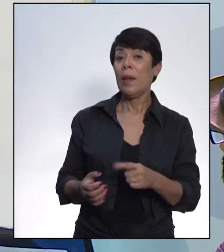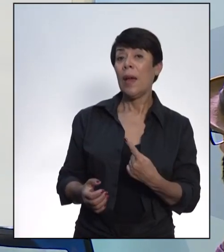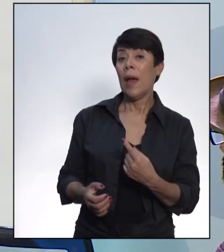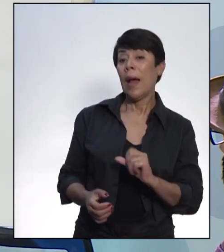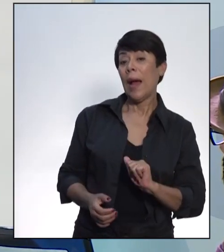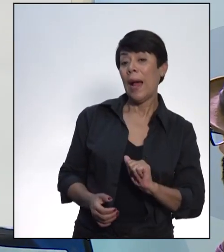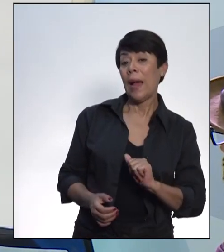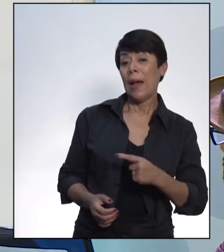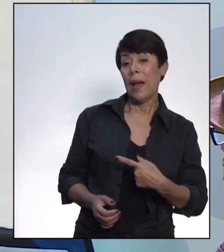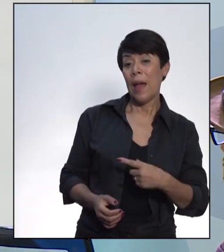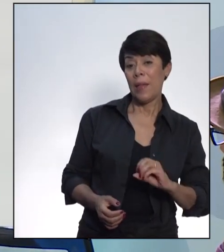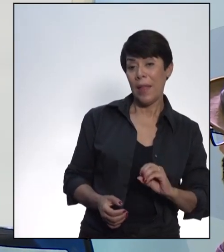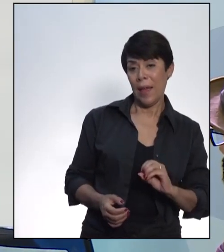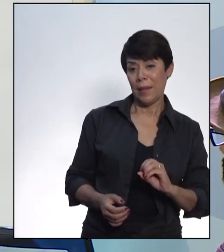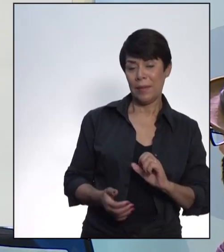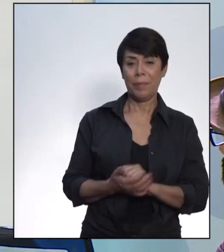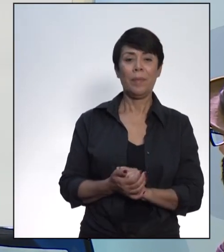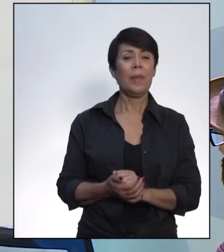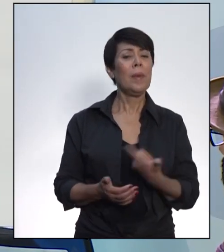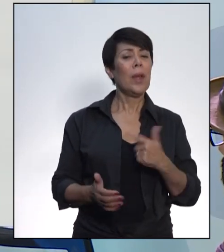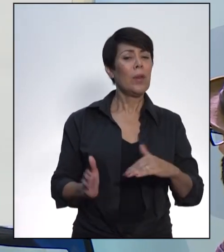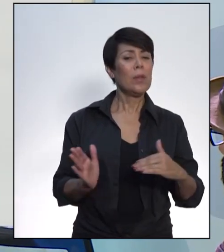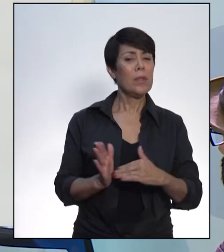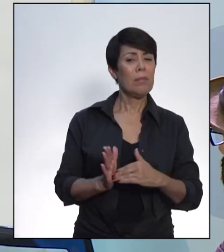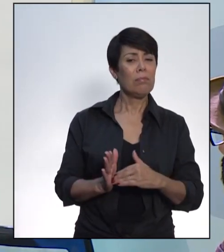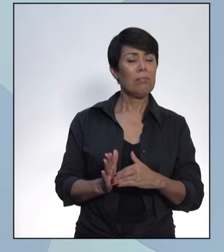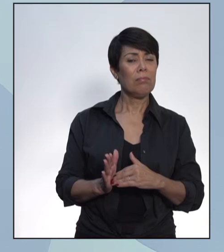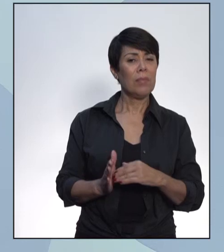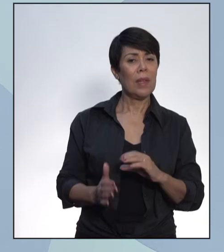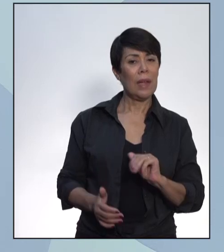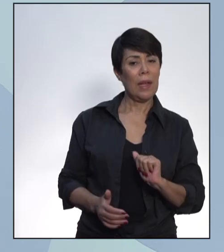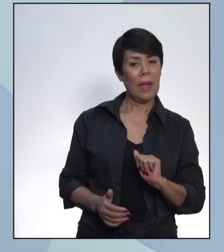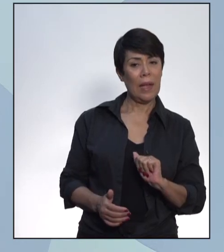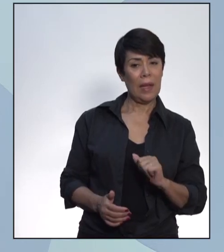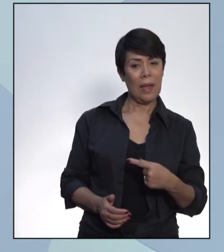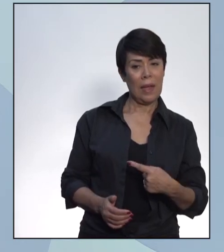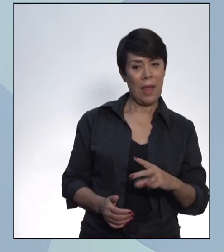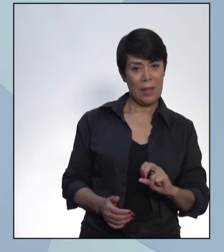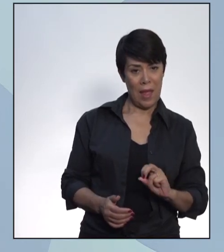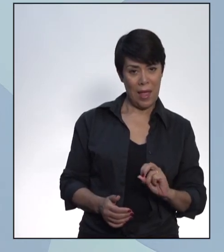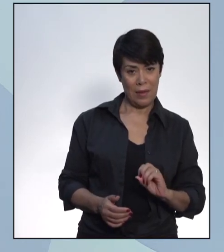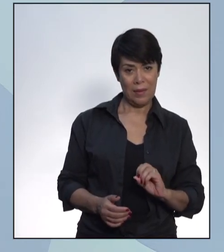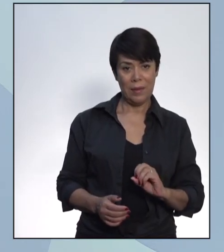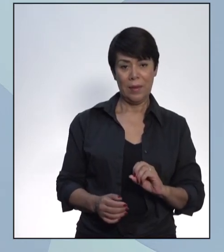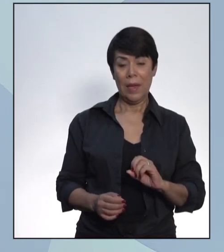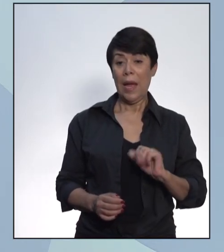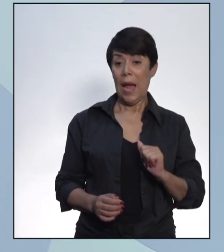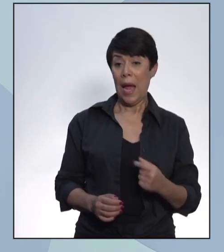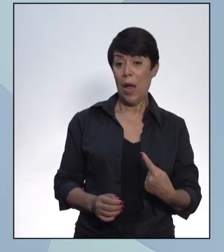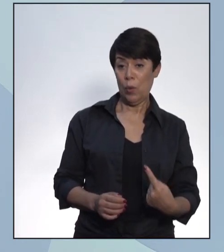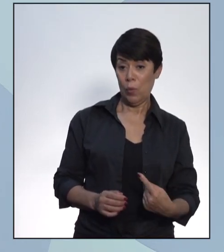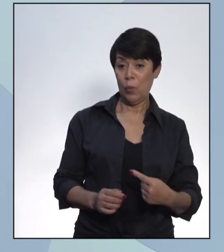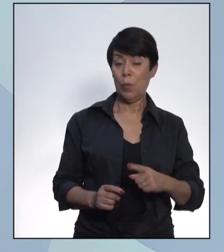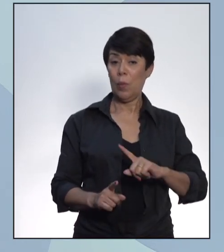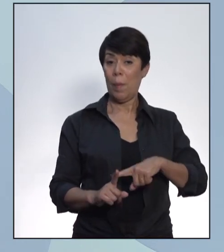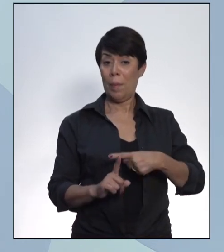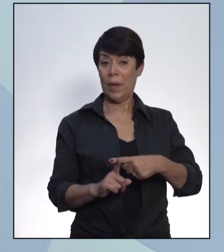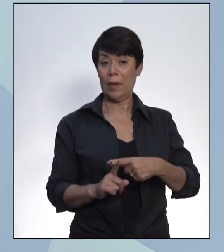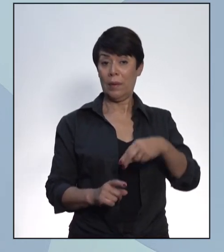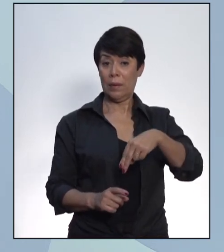A10. Para eu encontrar meu A10, então eu vou lá, A1 mais N menos